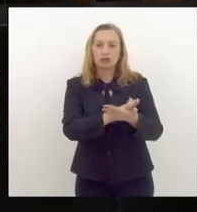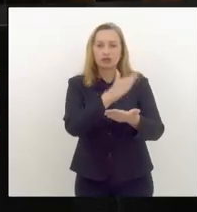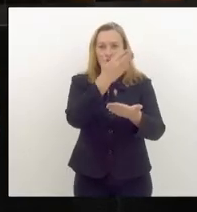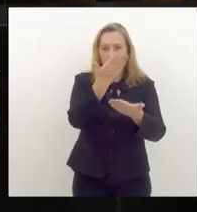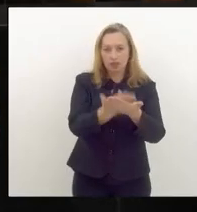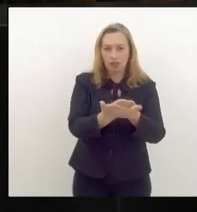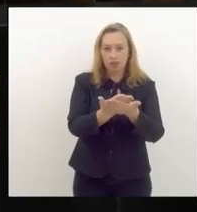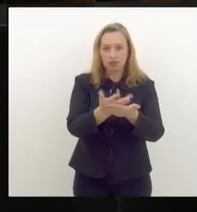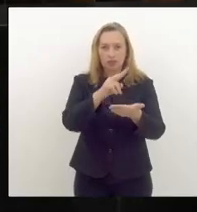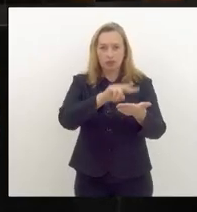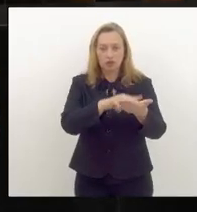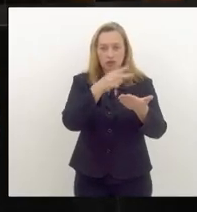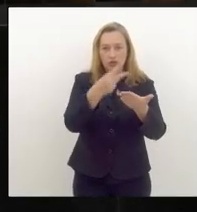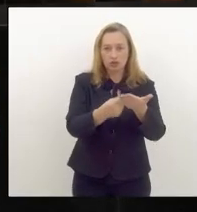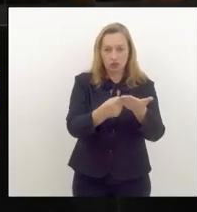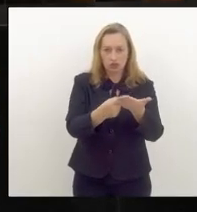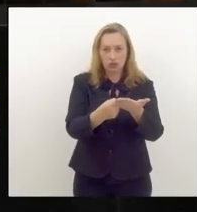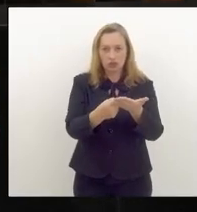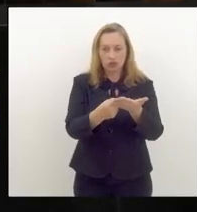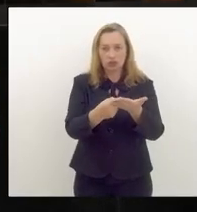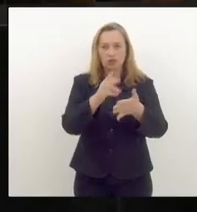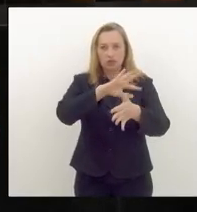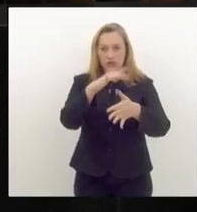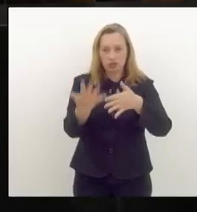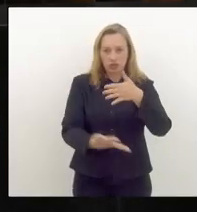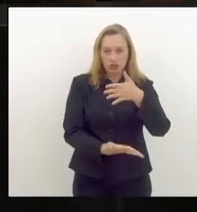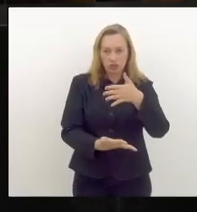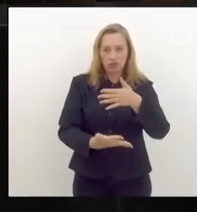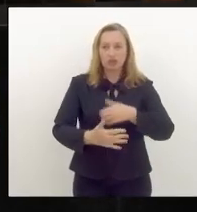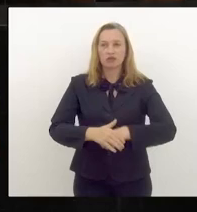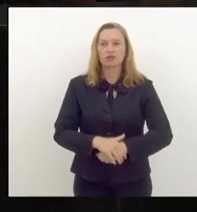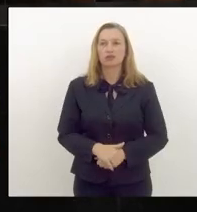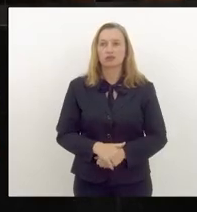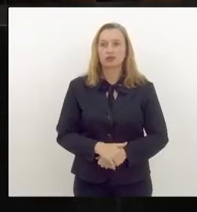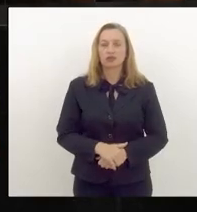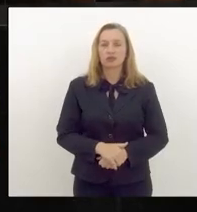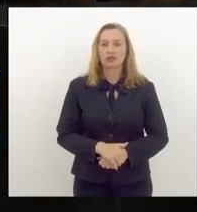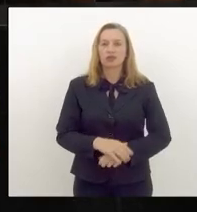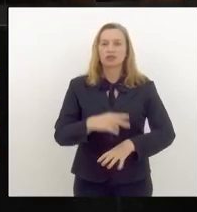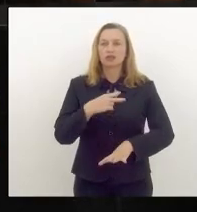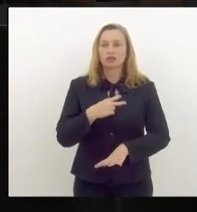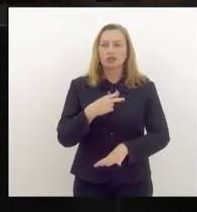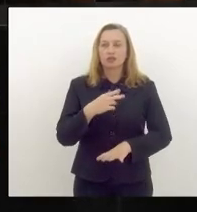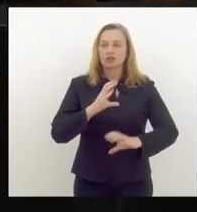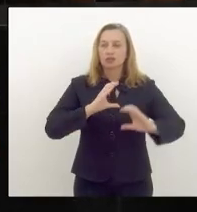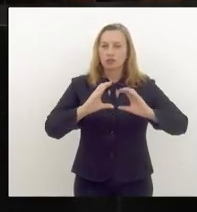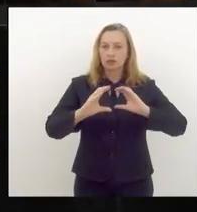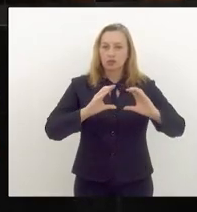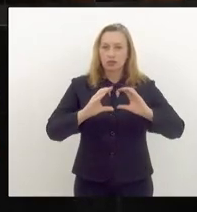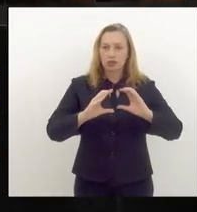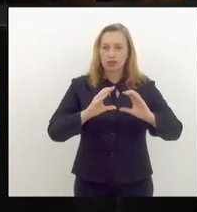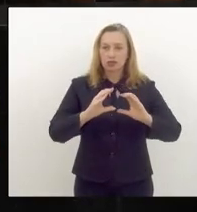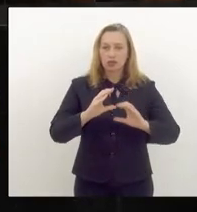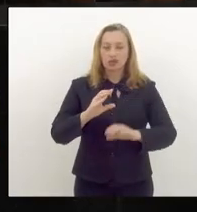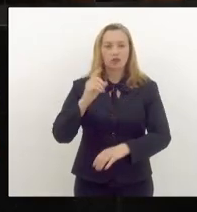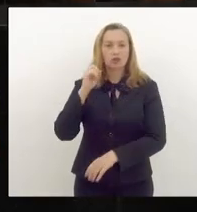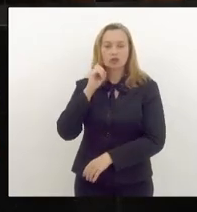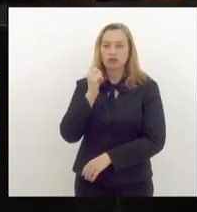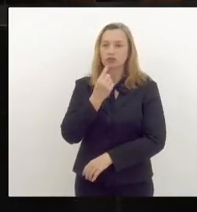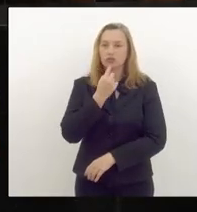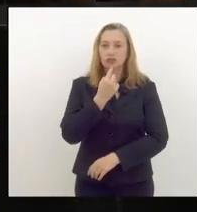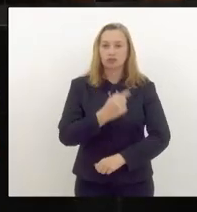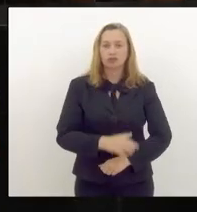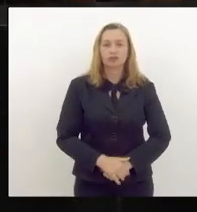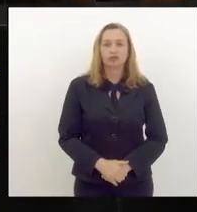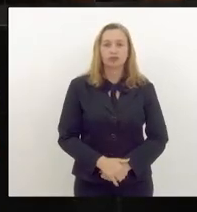intérprete da linguagem de libras que leva nossa voz aos deficientes auditivos